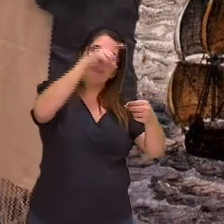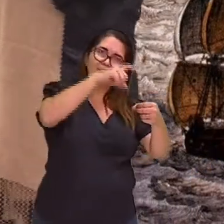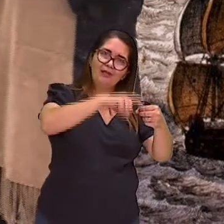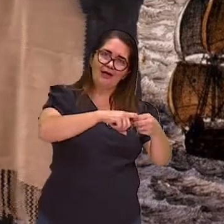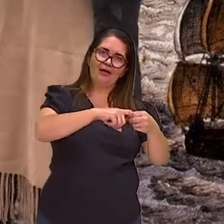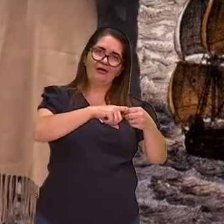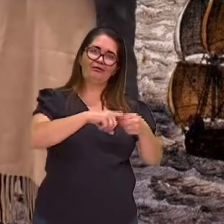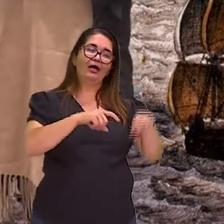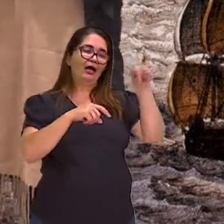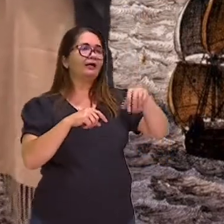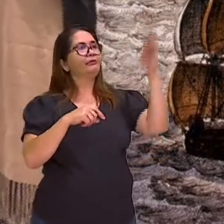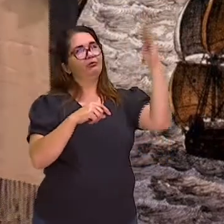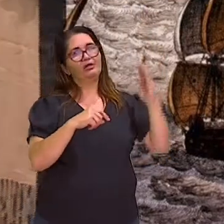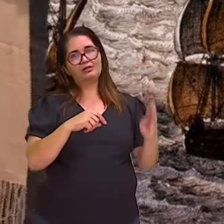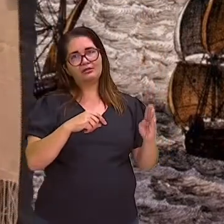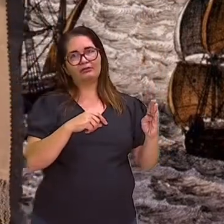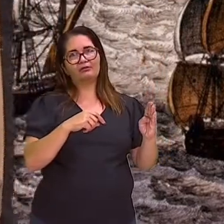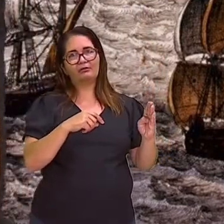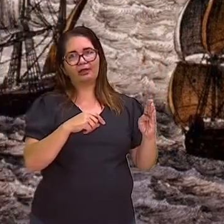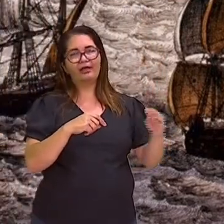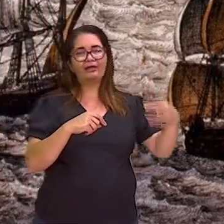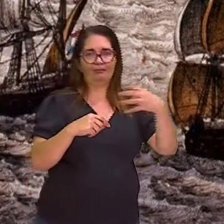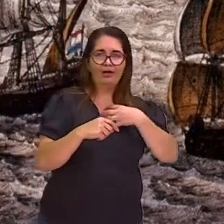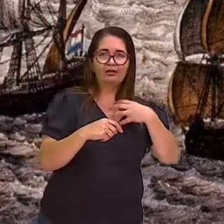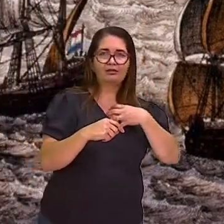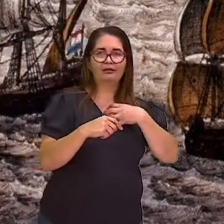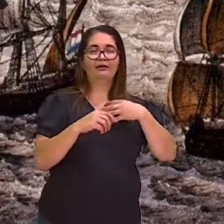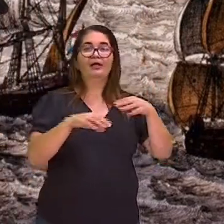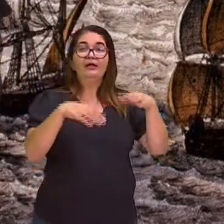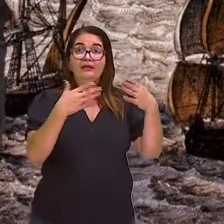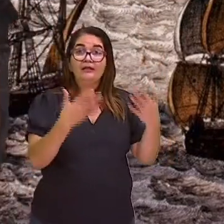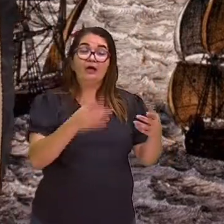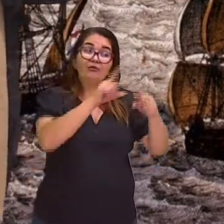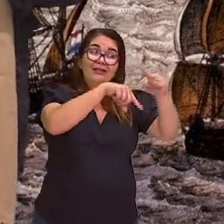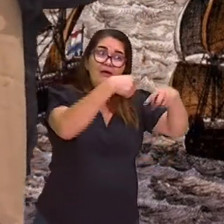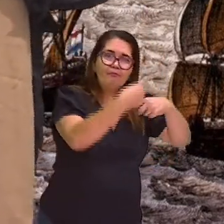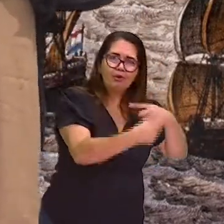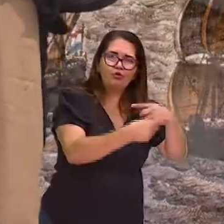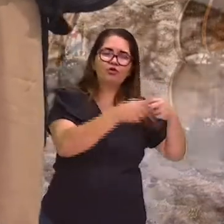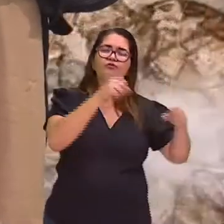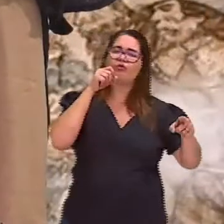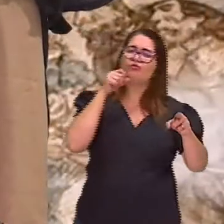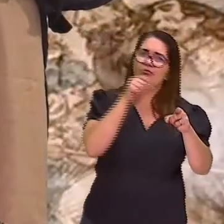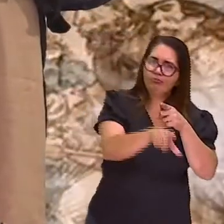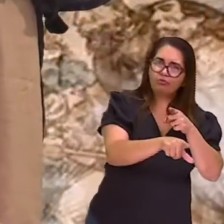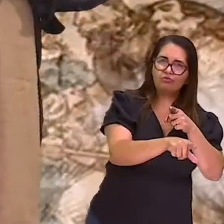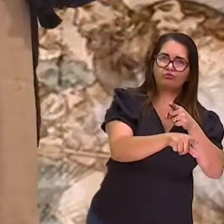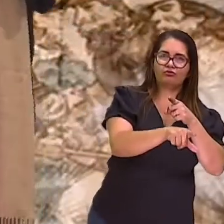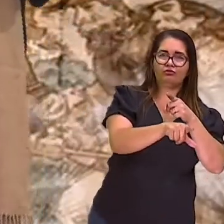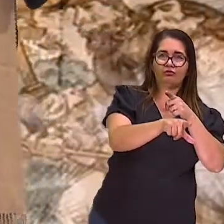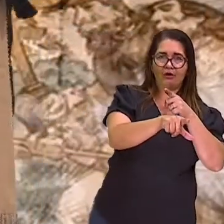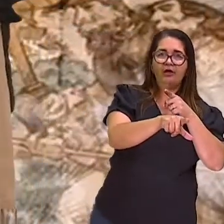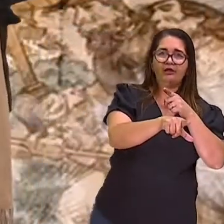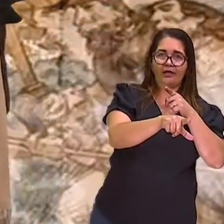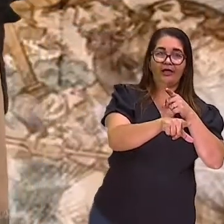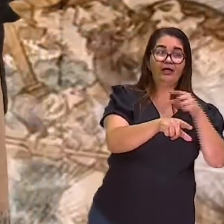Salvador. Depois de terem sido expulsos de Salvador, os holandeses voltaram-se contra